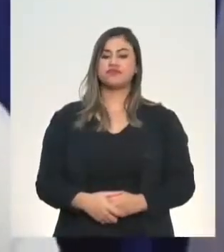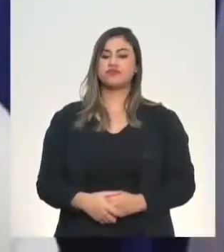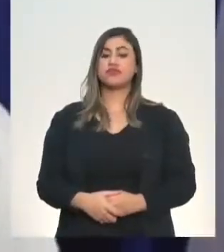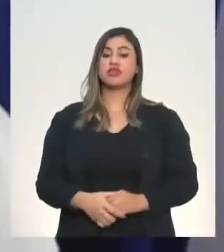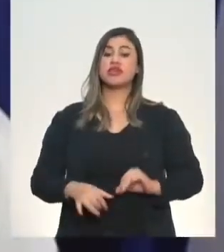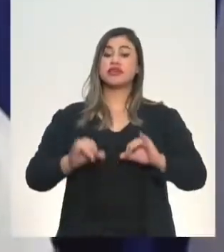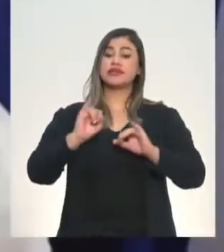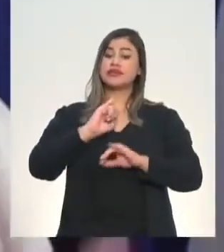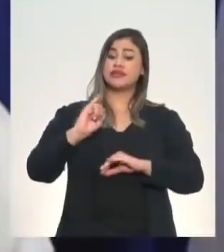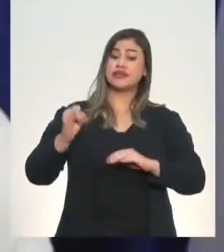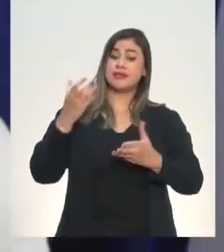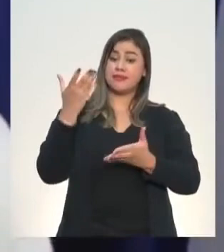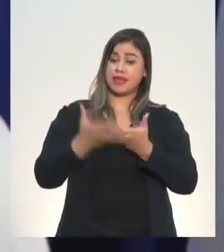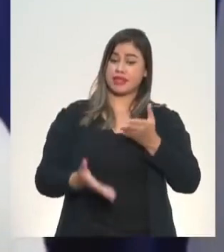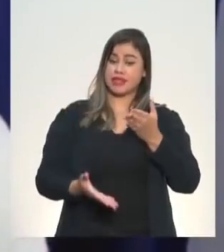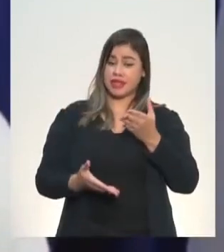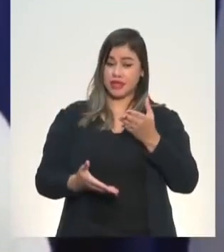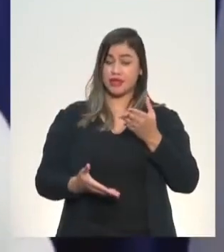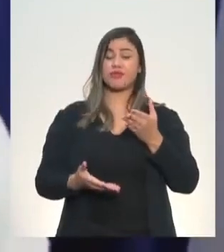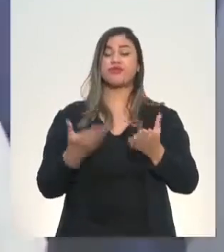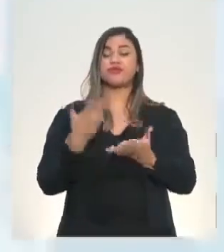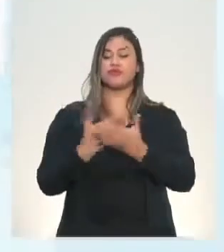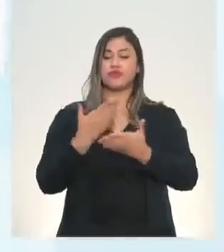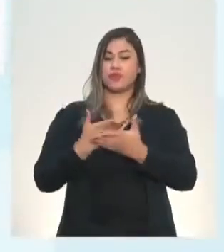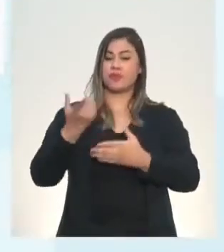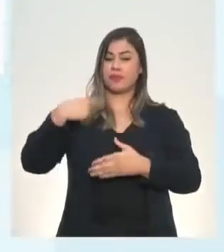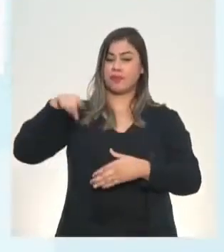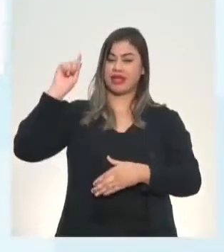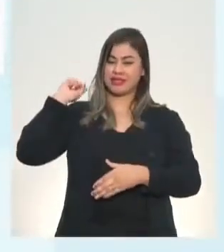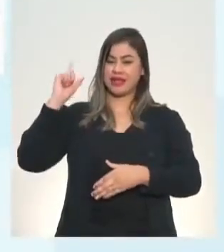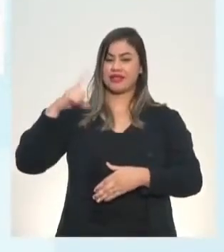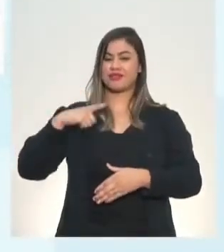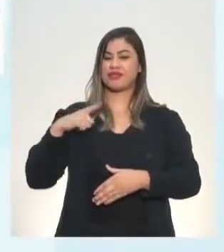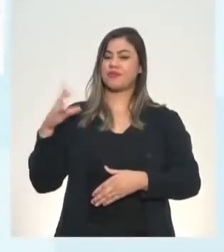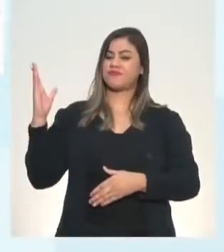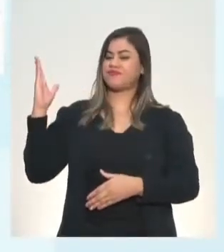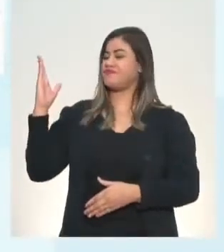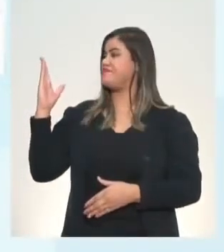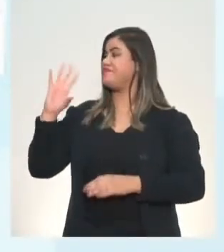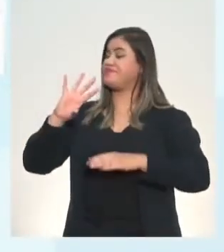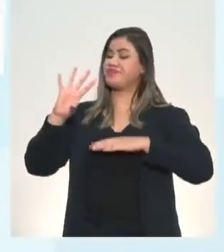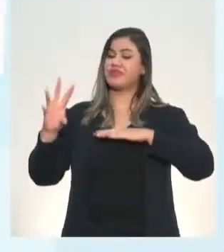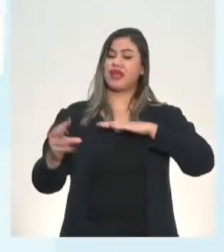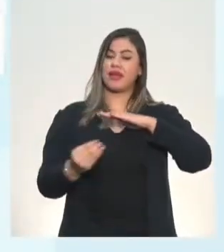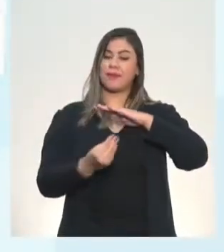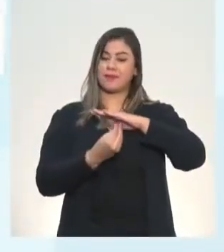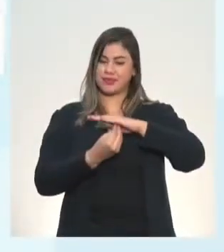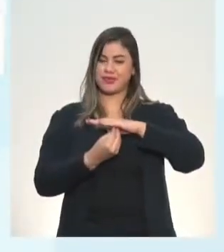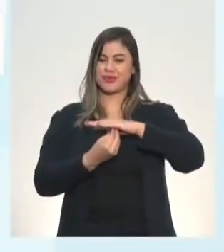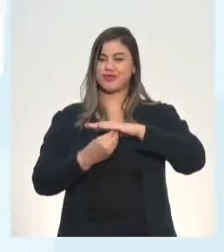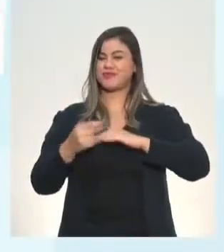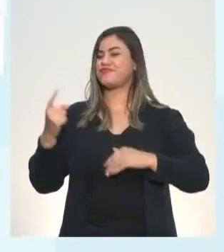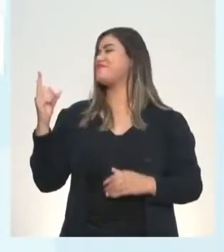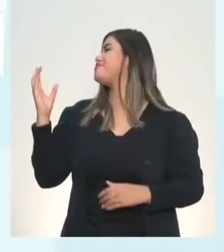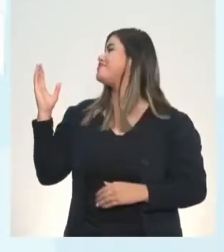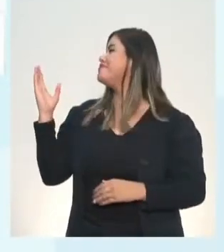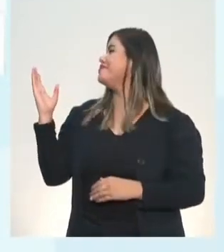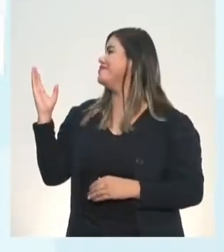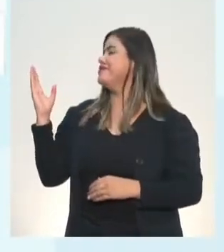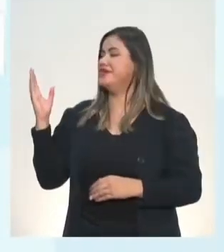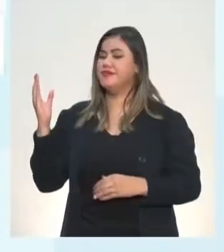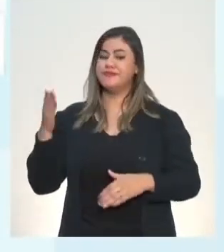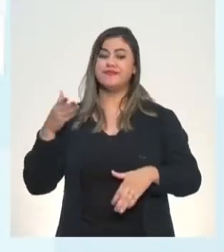perdeu a aula passada, tá lá no repositório, vai aparecer aí para vocês, aí tem um link do repositório para vocês, é só você colocar lá, 7º